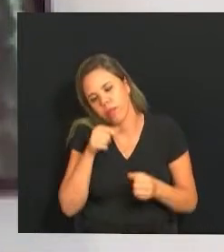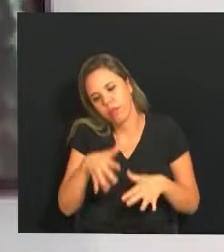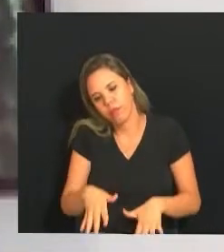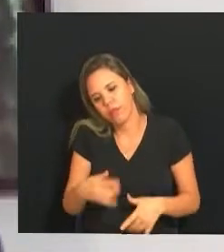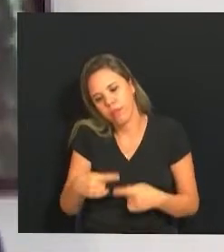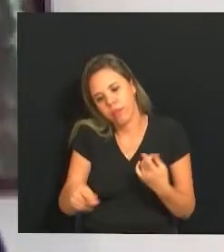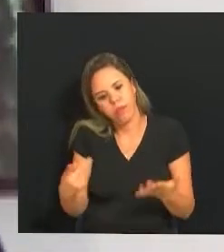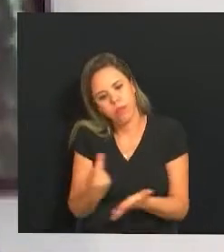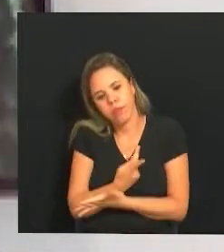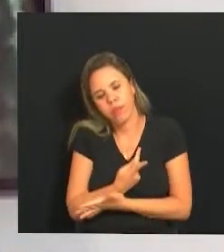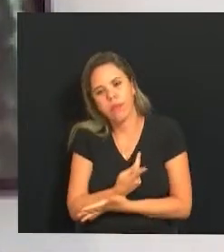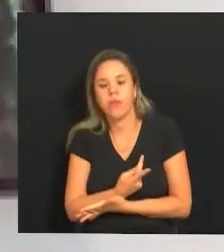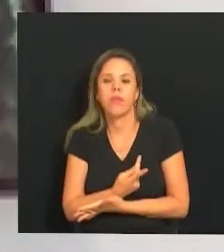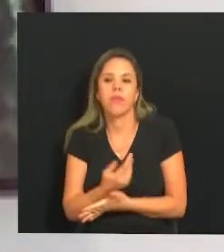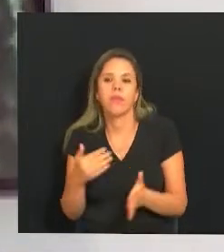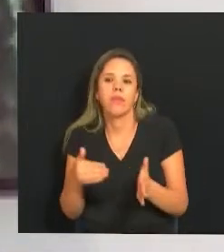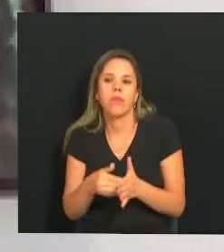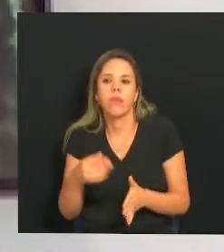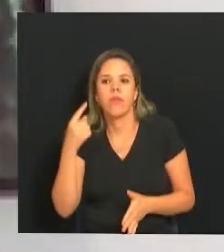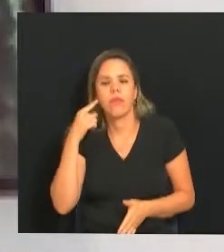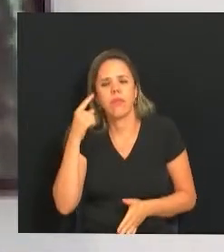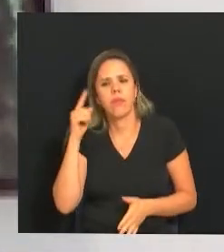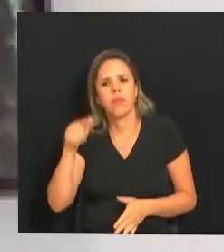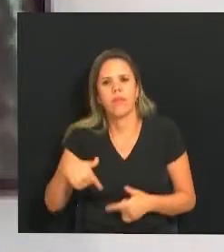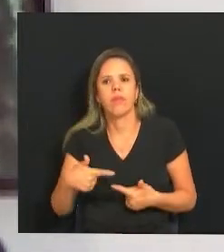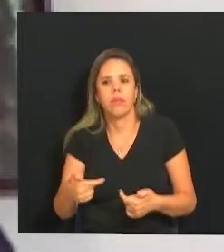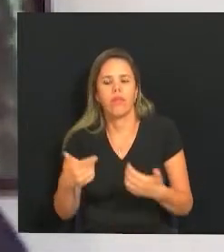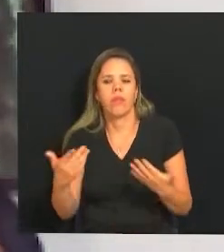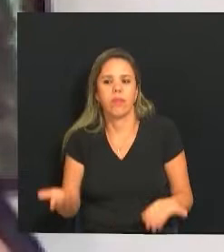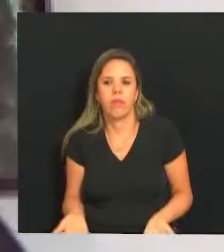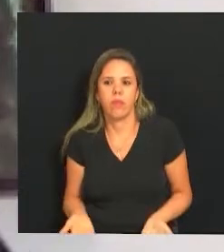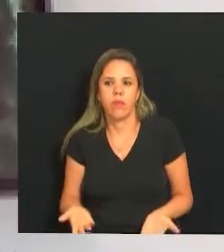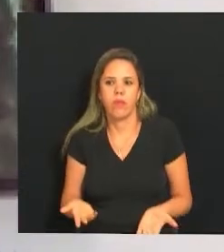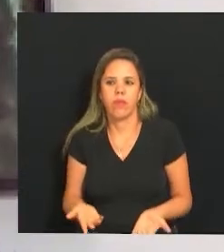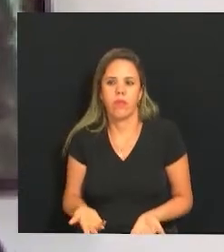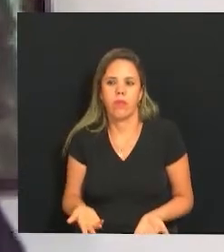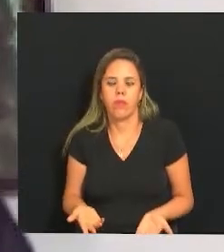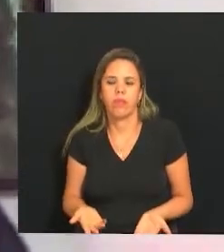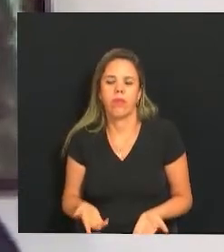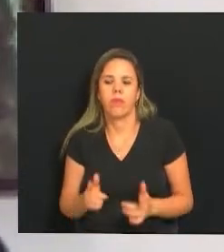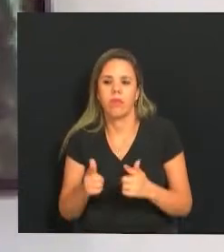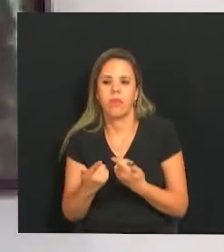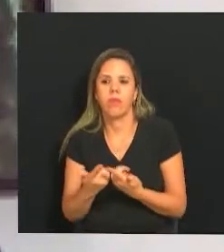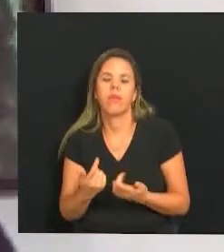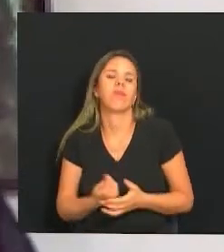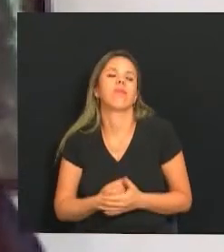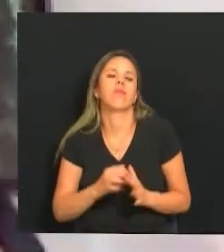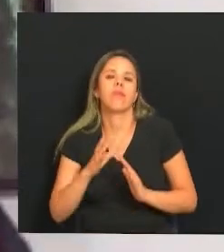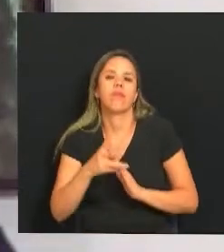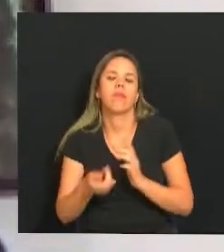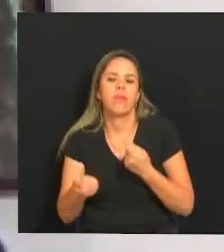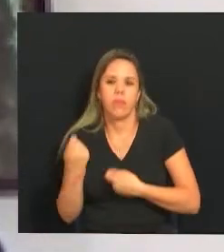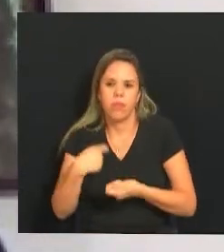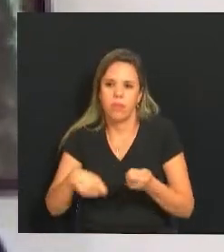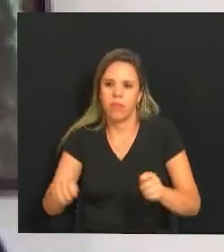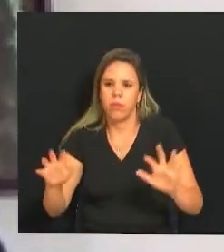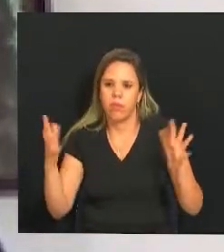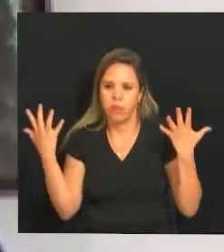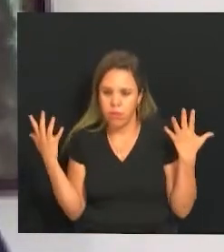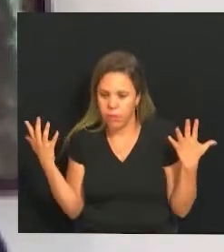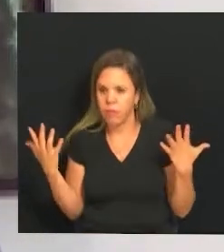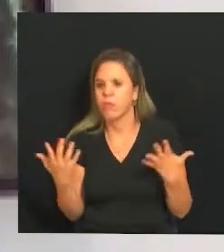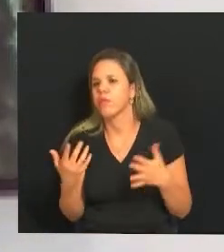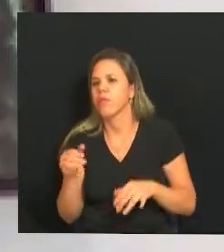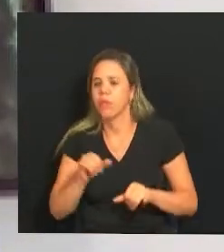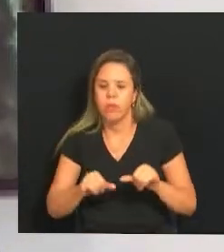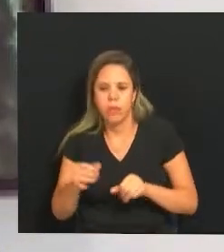irregular, porque a última coisa que se pensa numa guerra é a correta gestão, né, a correta gestão do meio ambiente, a correta gestão de